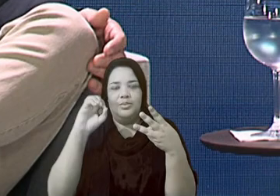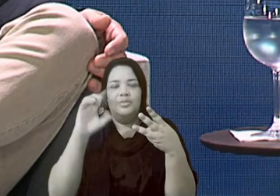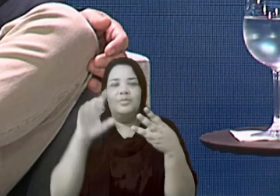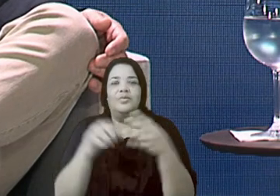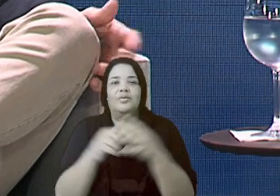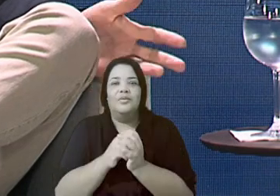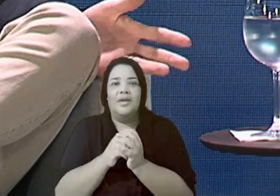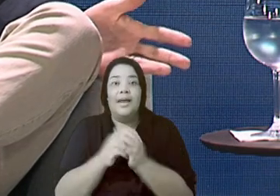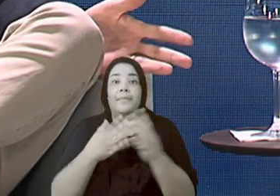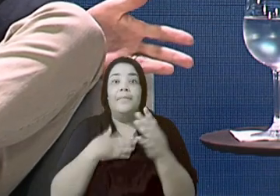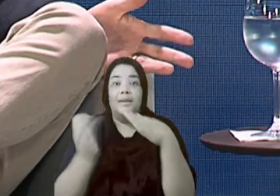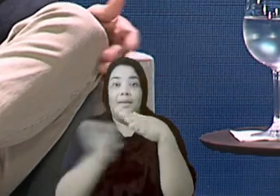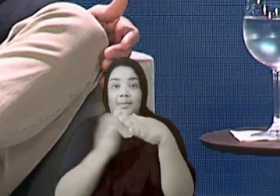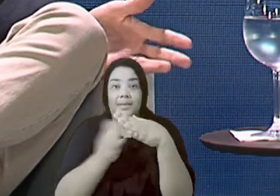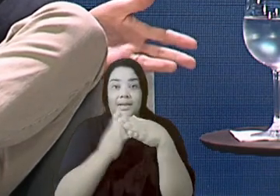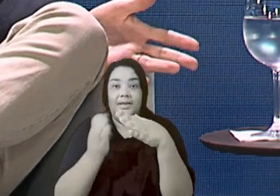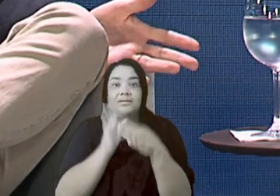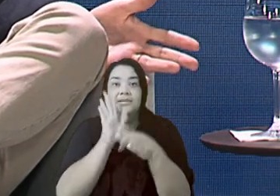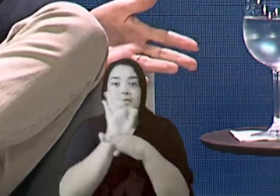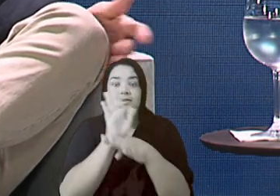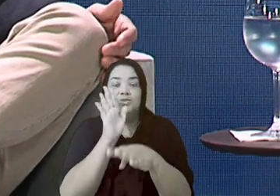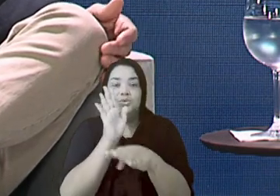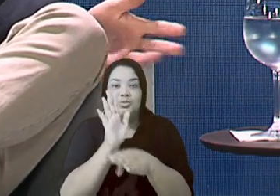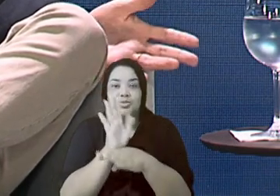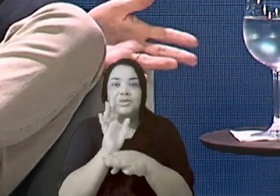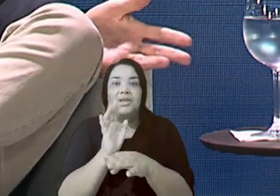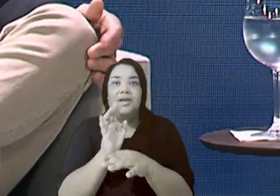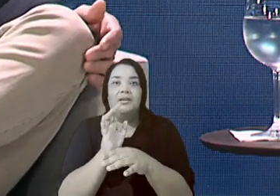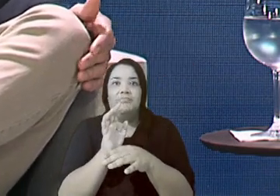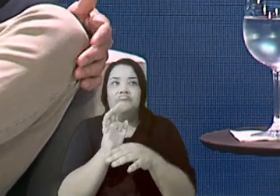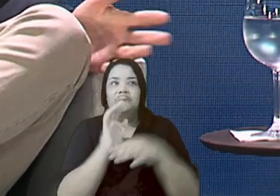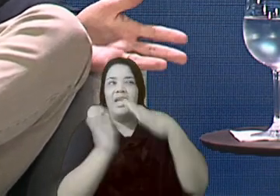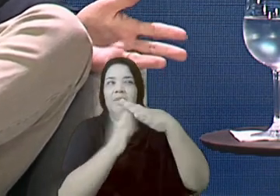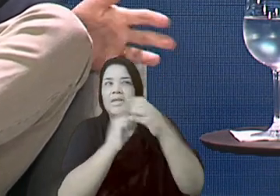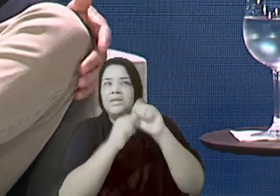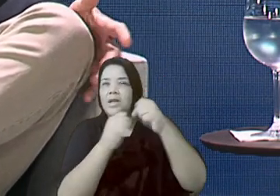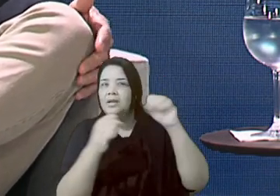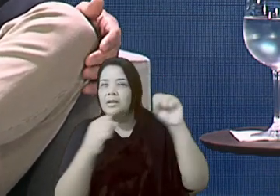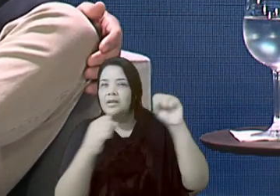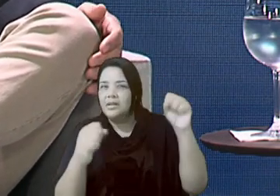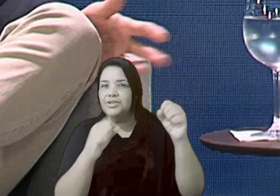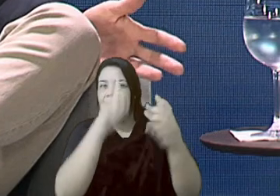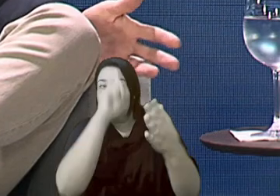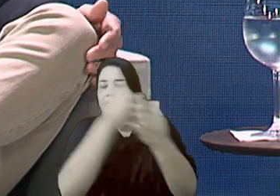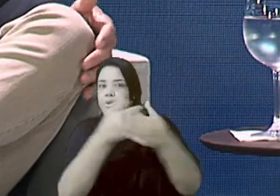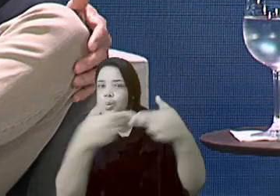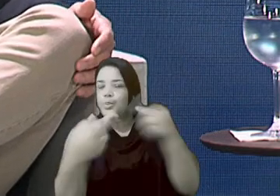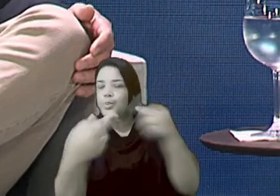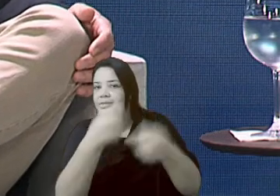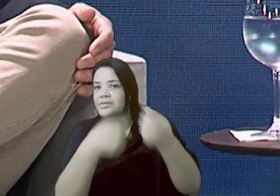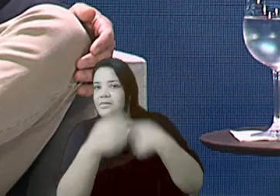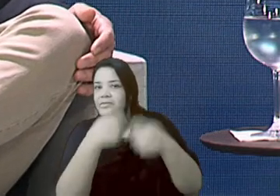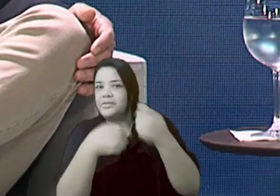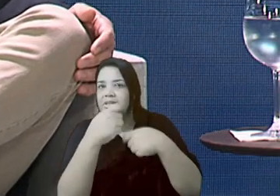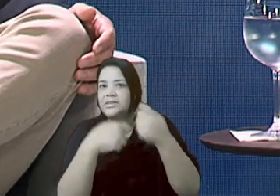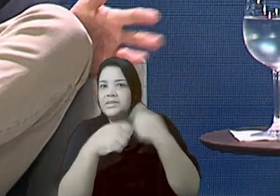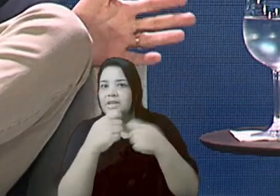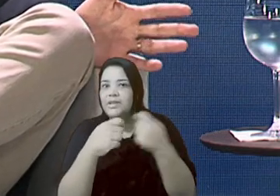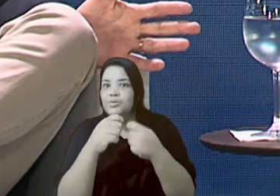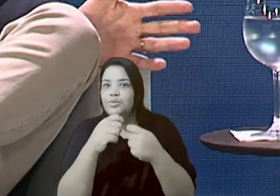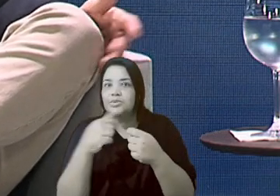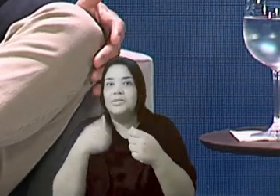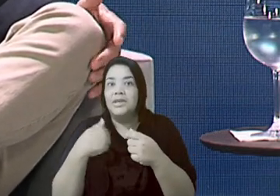é uma empresa que ajuda a grande comparação exato mais indecisões a partir de dados né Inteligência Artificial e Big Data a gente